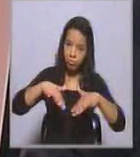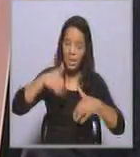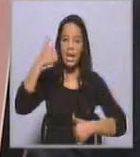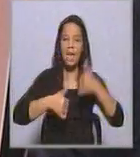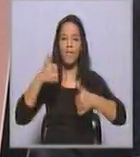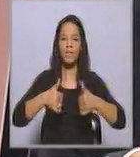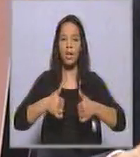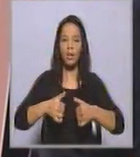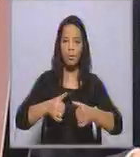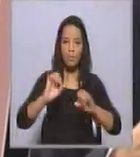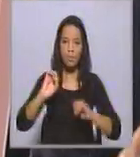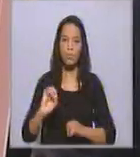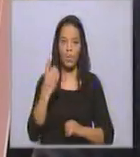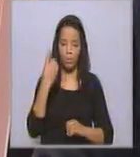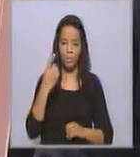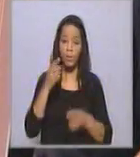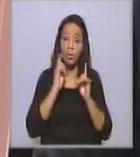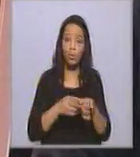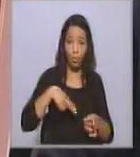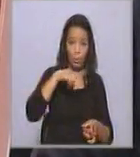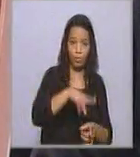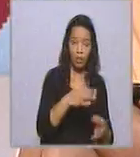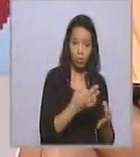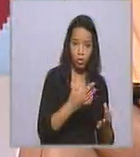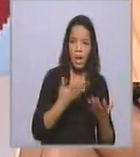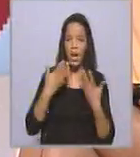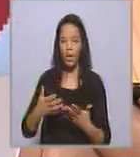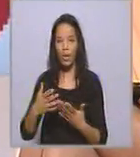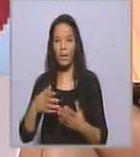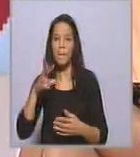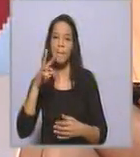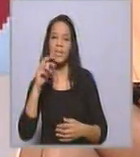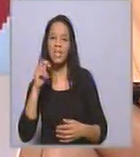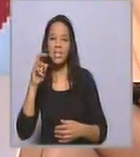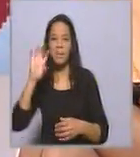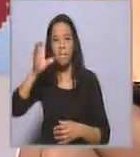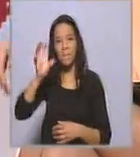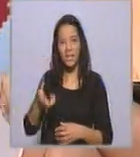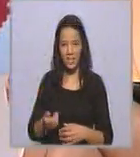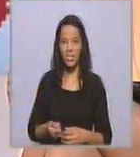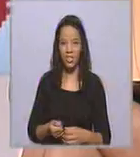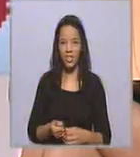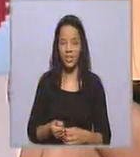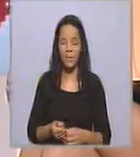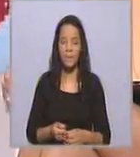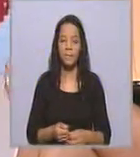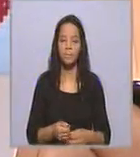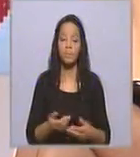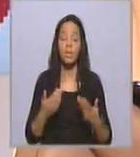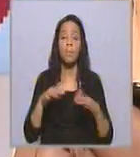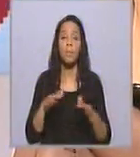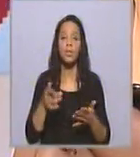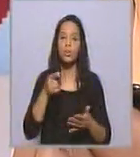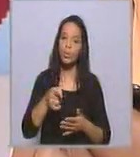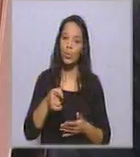E começámos apenas com Portugal e neste momento temos 13 países e com muitos países a bater às portas. Paulo,